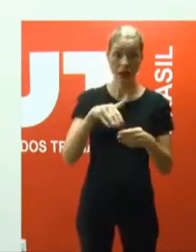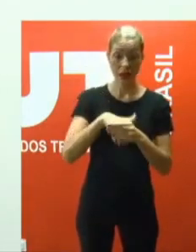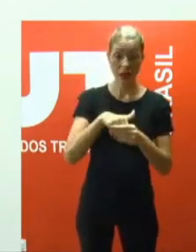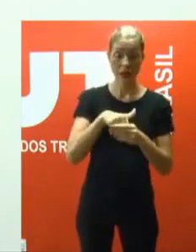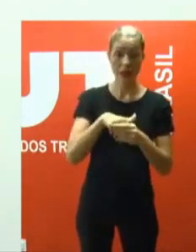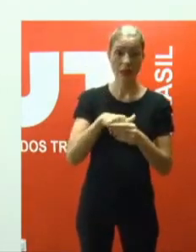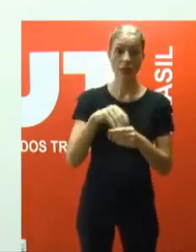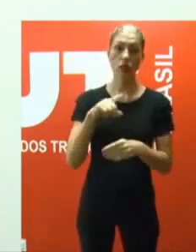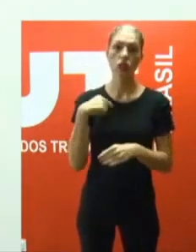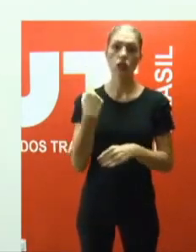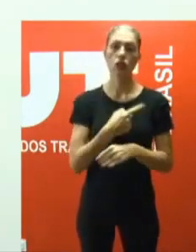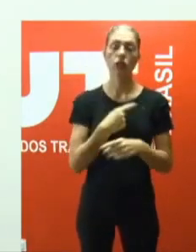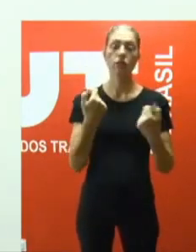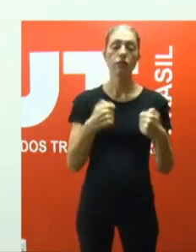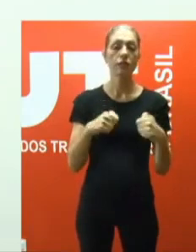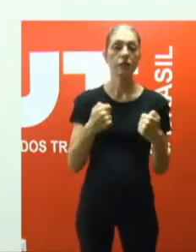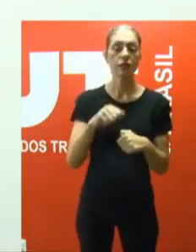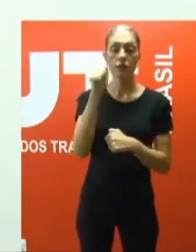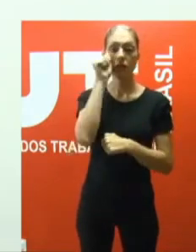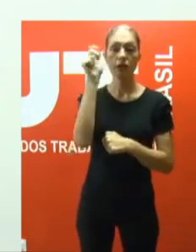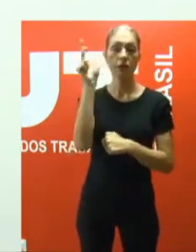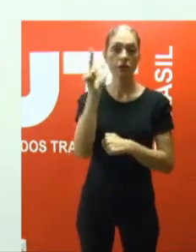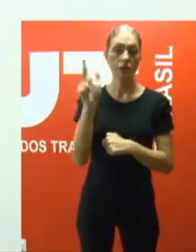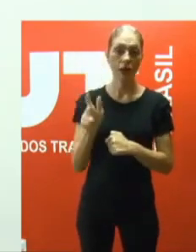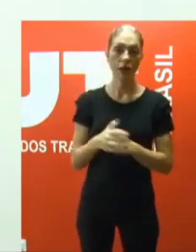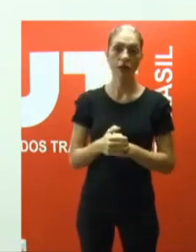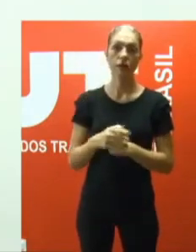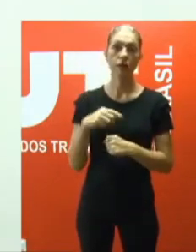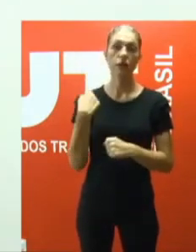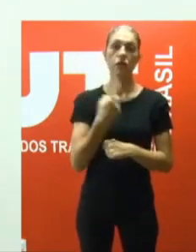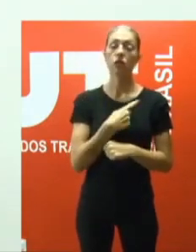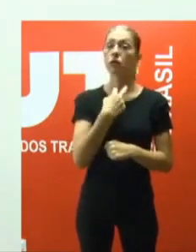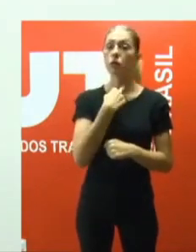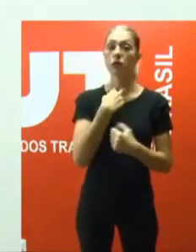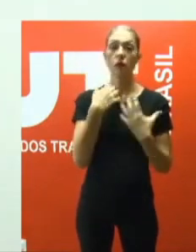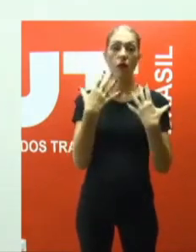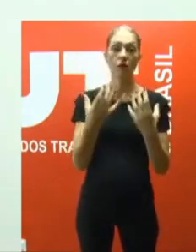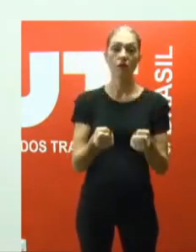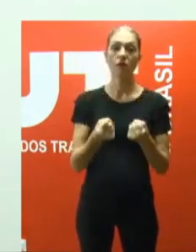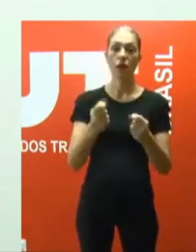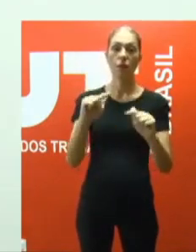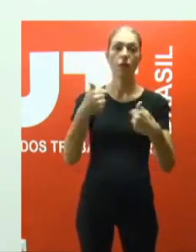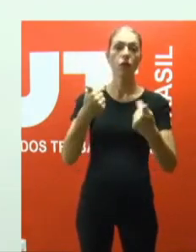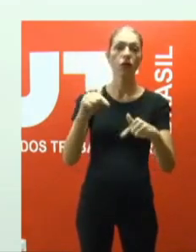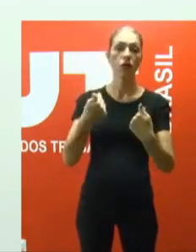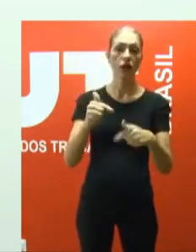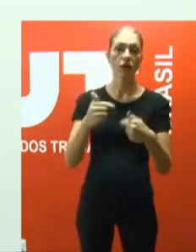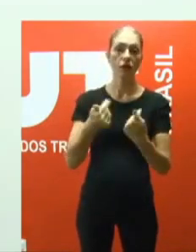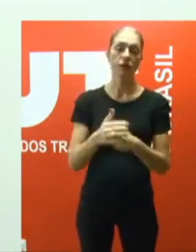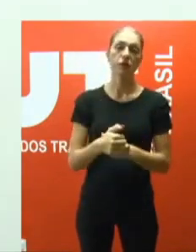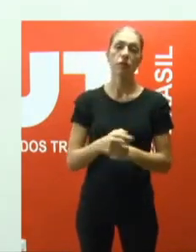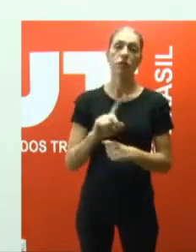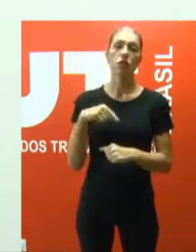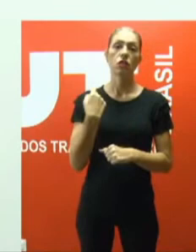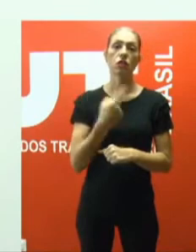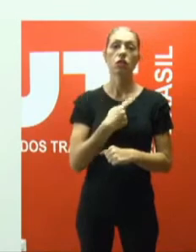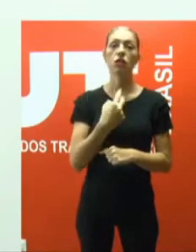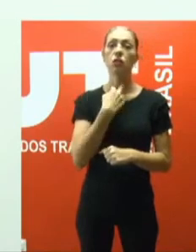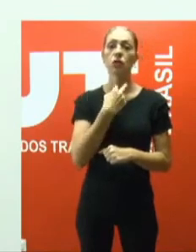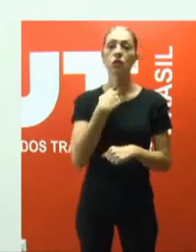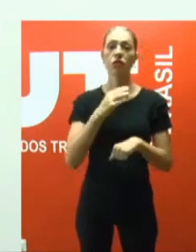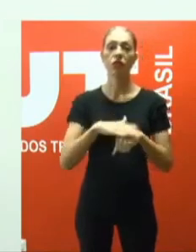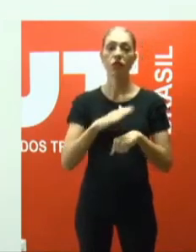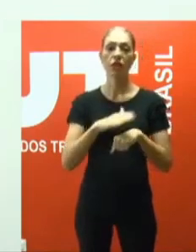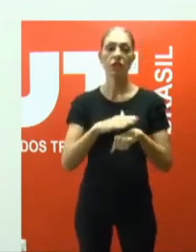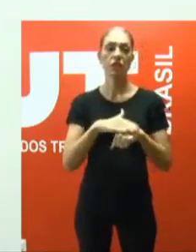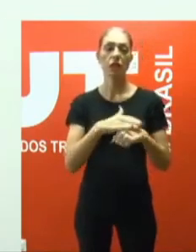precisar ser muito esperto. A gente não pode aceitar provocação. A gente não pode fazer o jogo rasteiro que eles vão fazer. Pelo menos